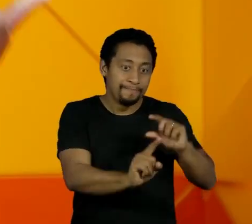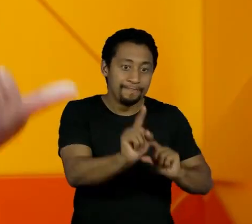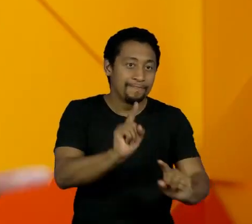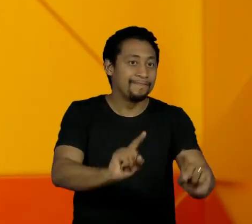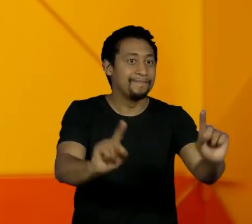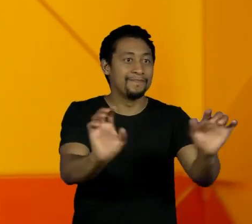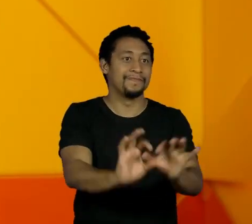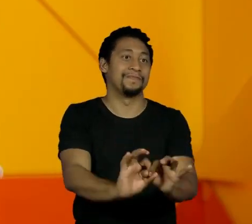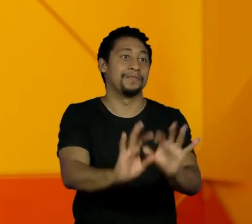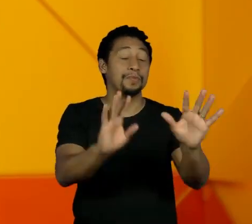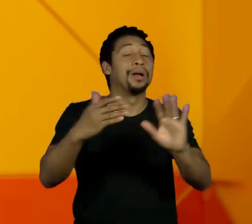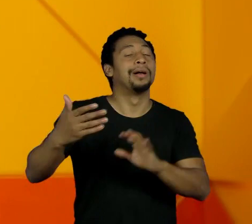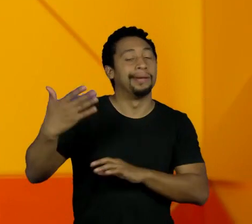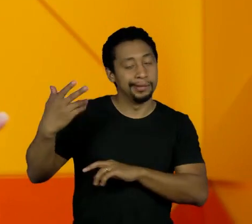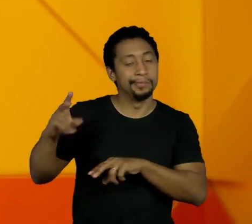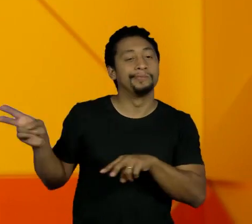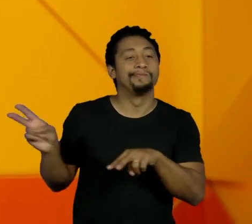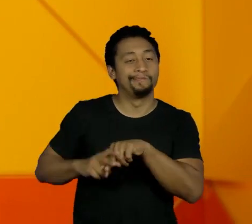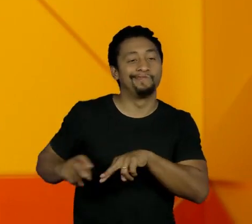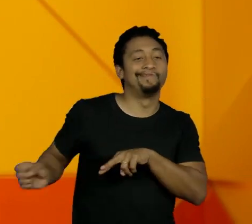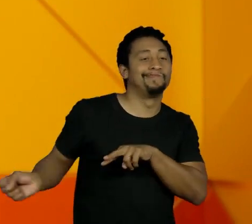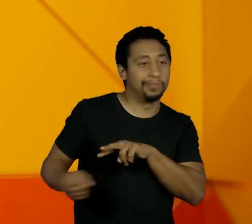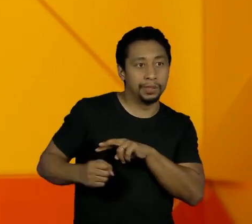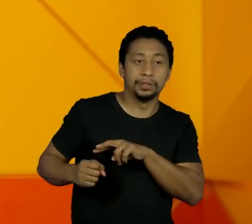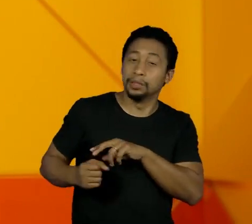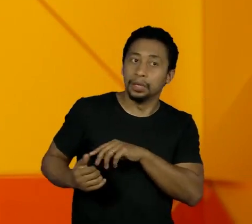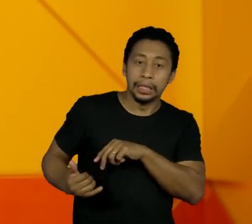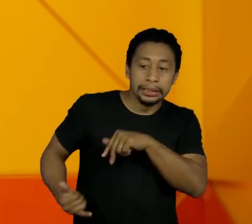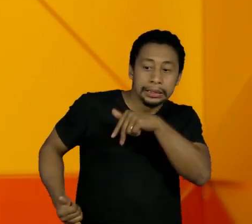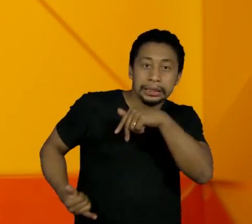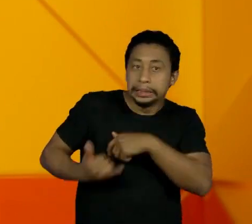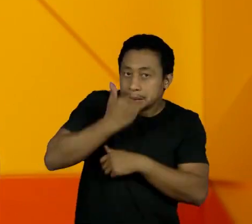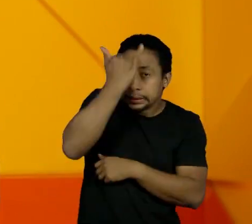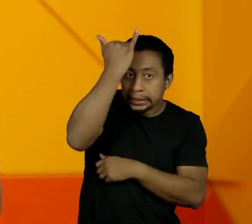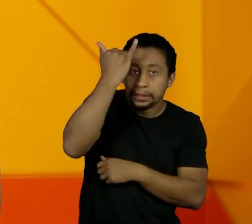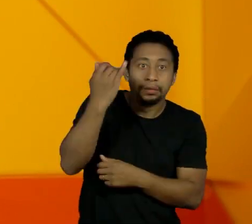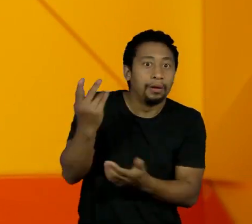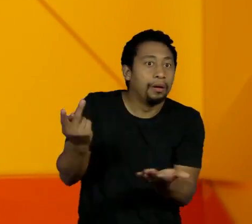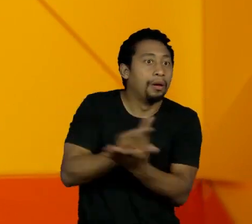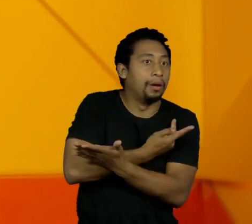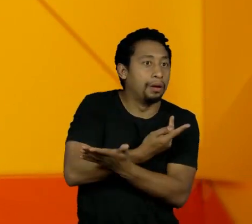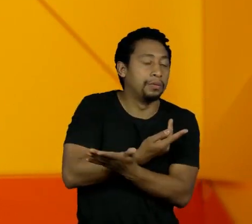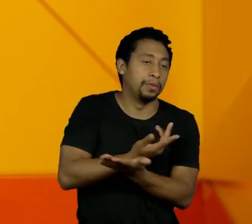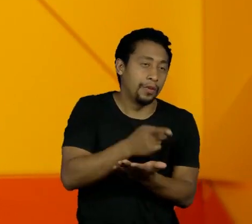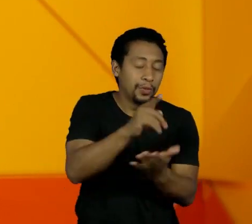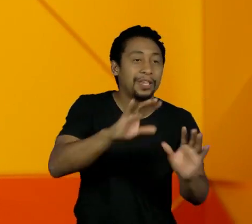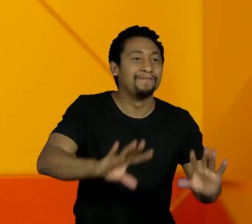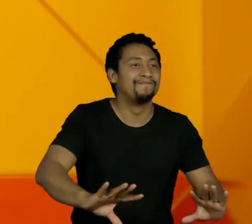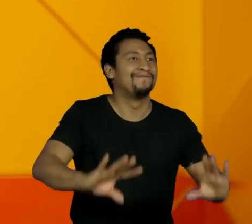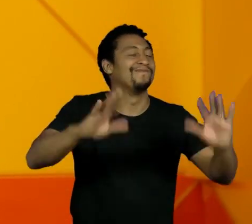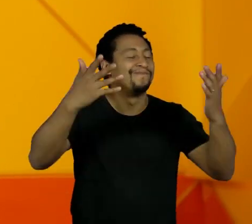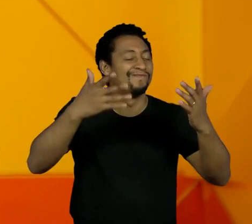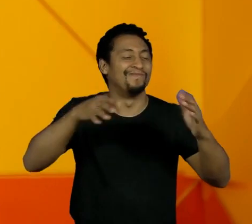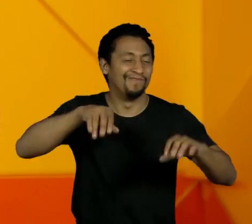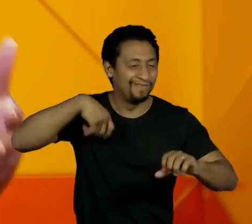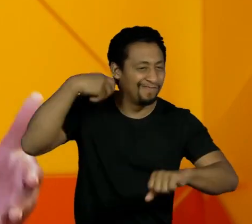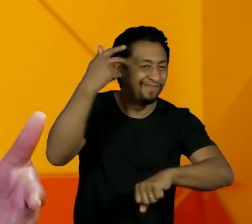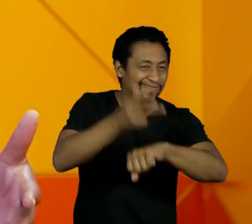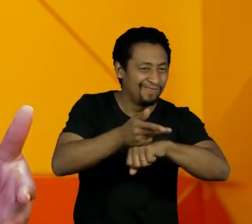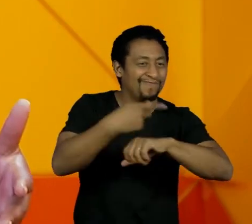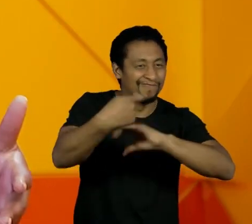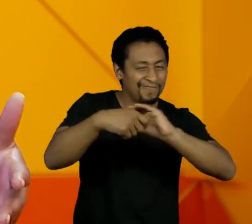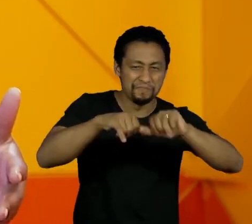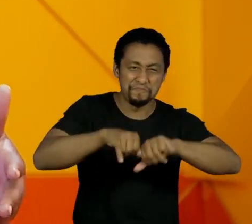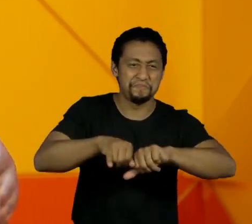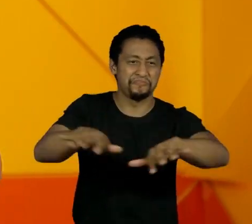mas que haviam sido presos injustamente. Tudo isso é algo que a gente pode... Como é que a gente pode falar para o